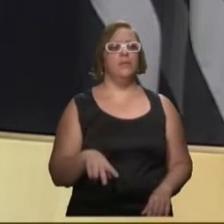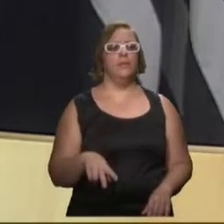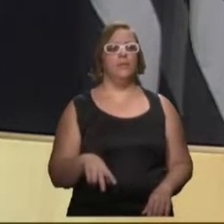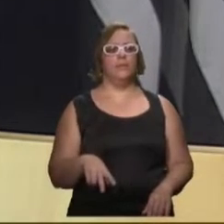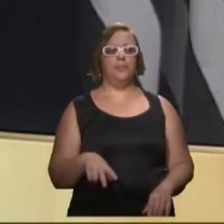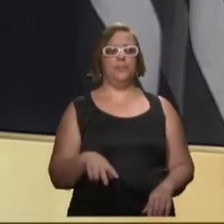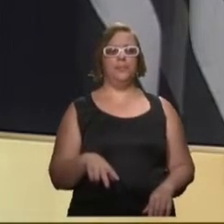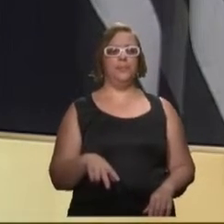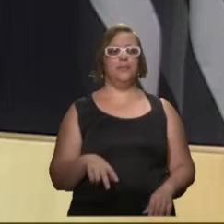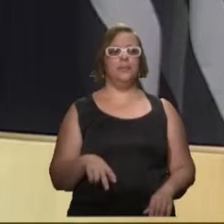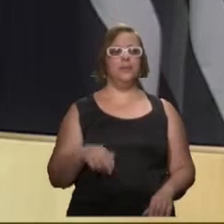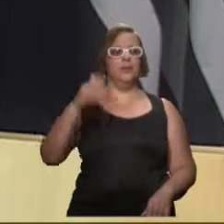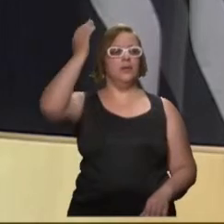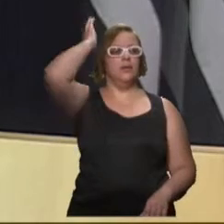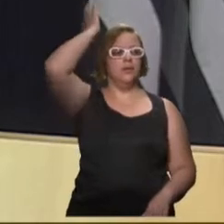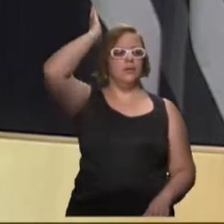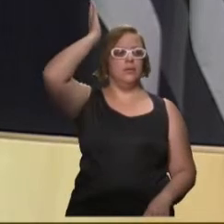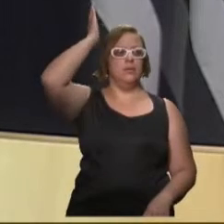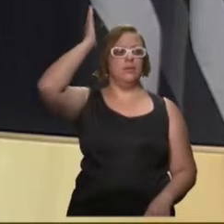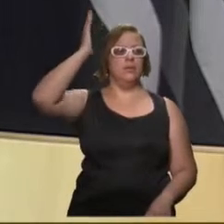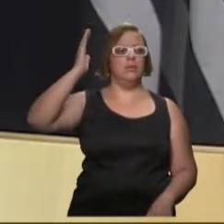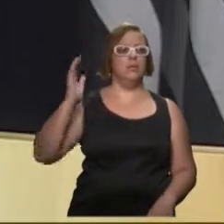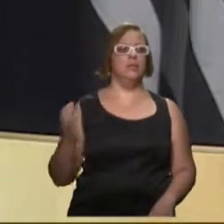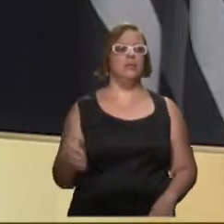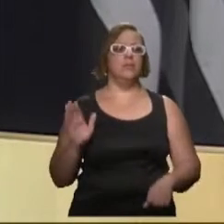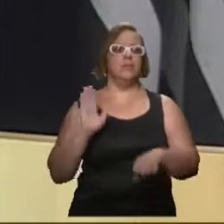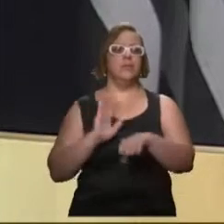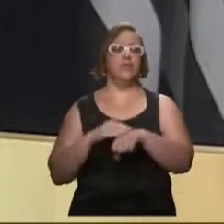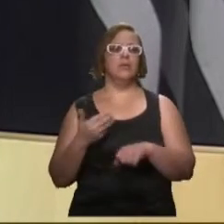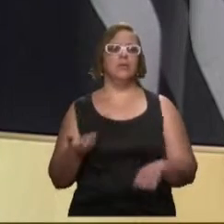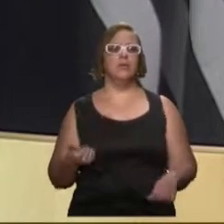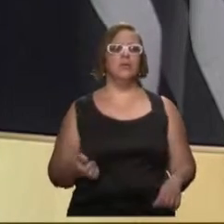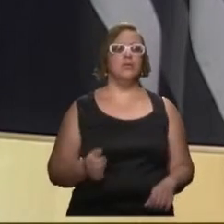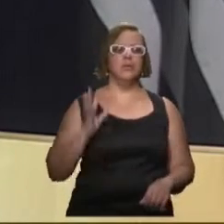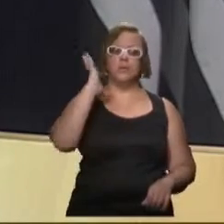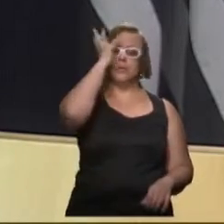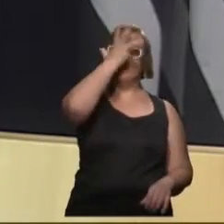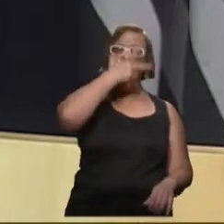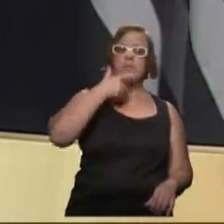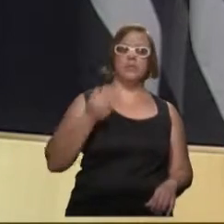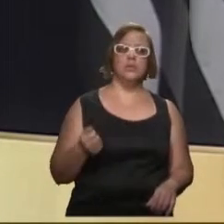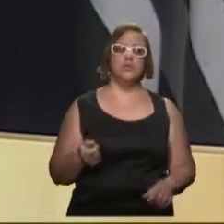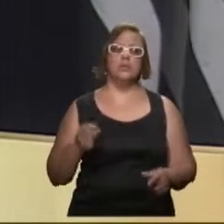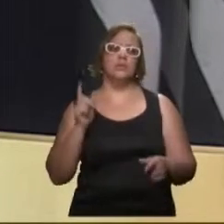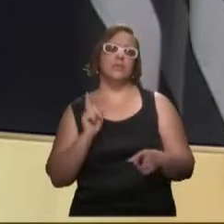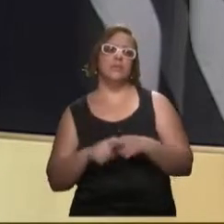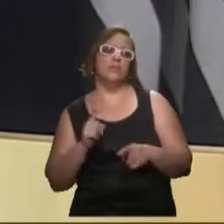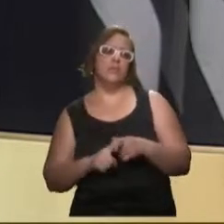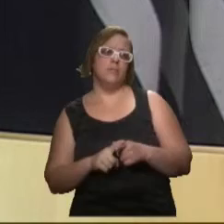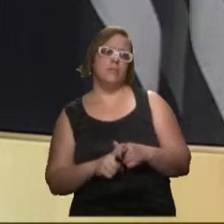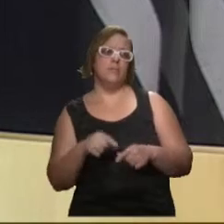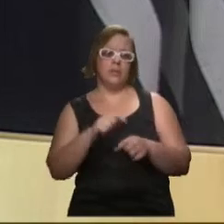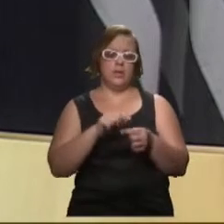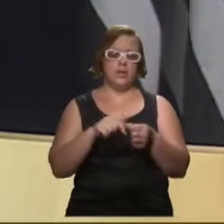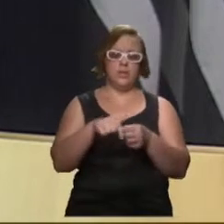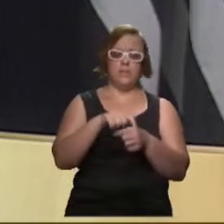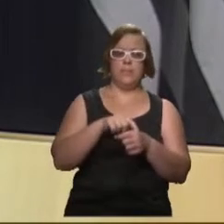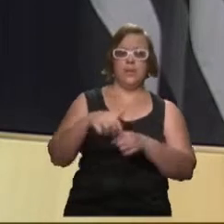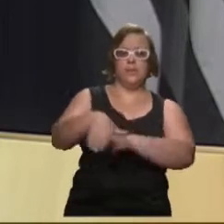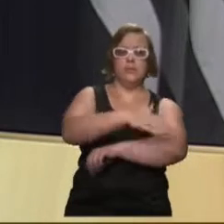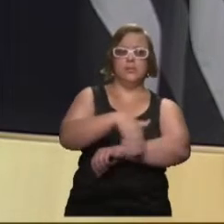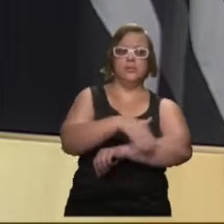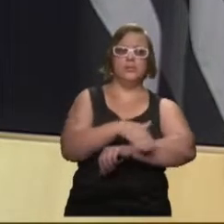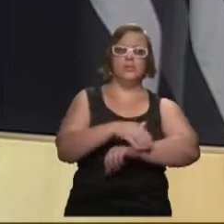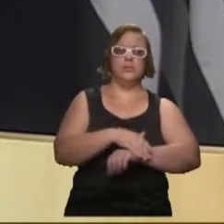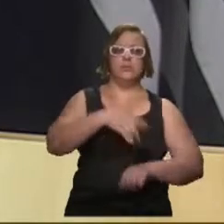cartão de visita aqui à nossa cidade, porque infelizmente, realmente as praças, as ruas, a cidade está feia. A cidade,